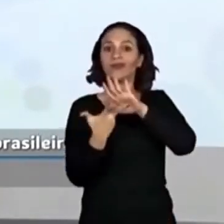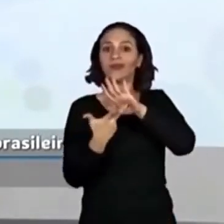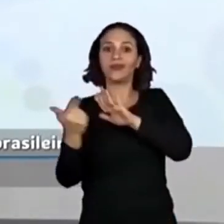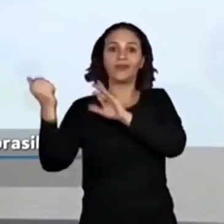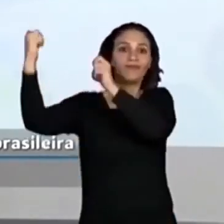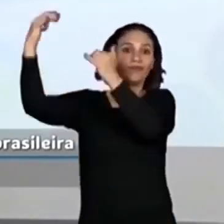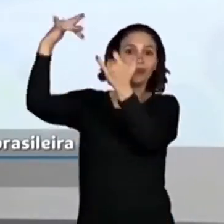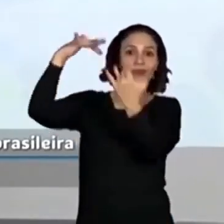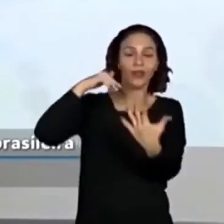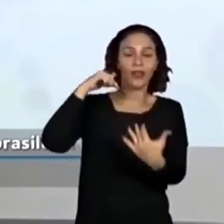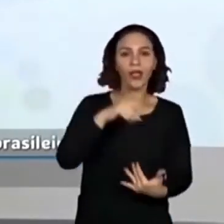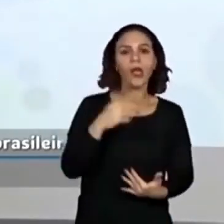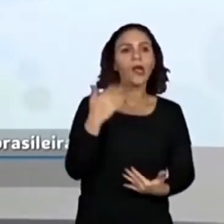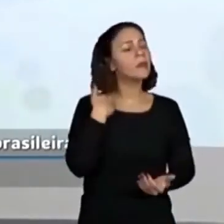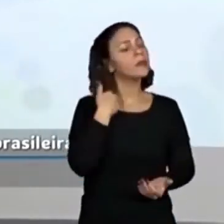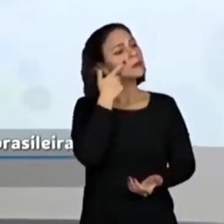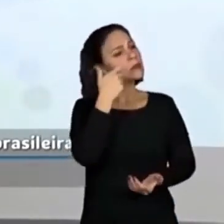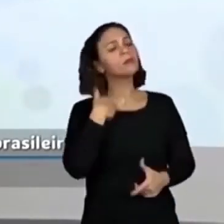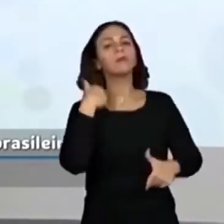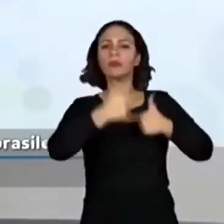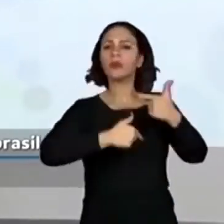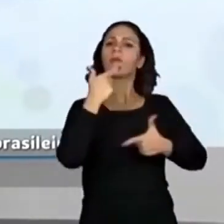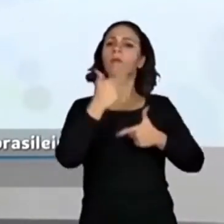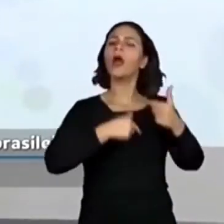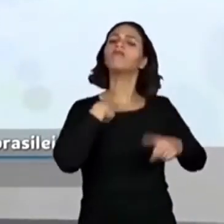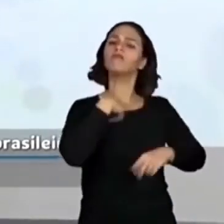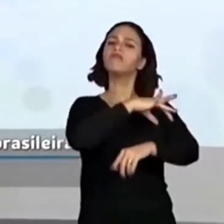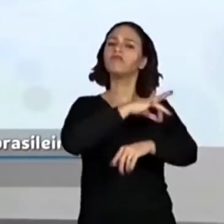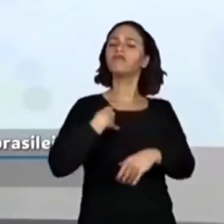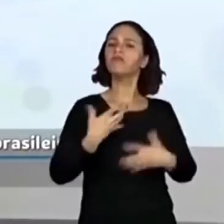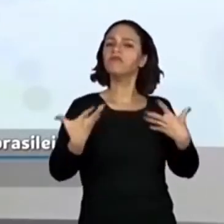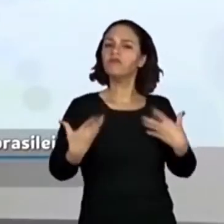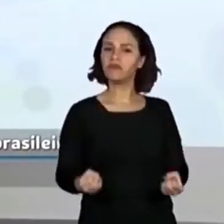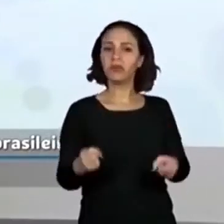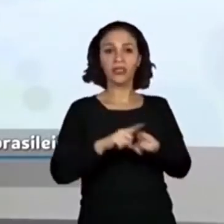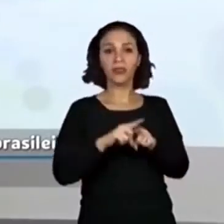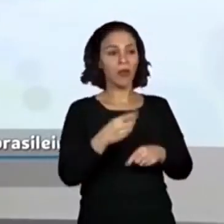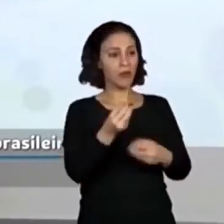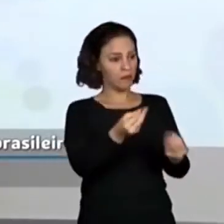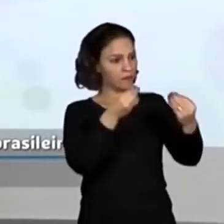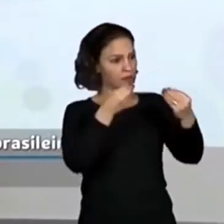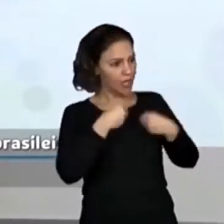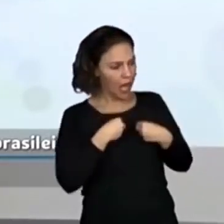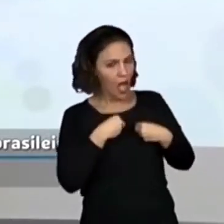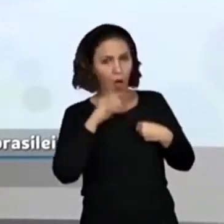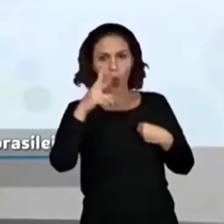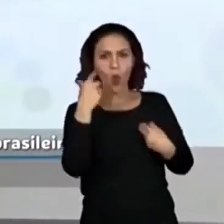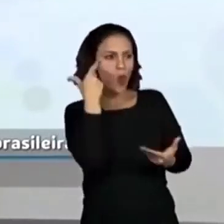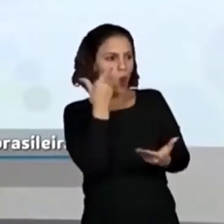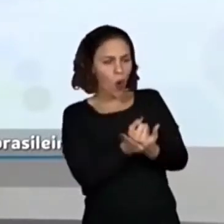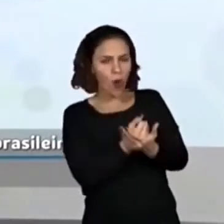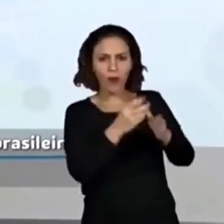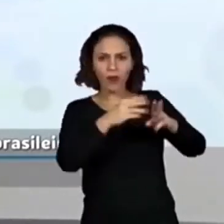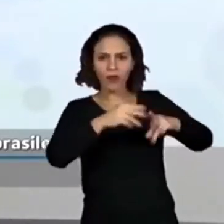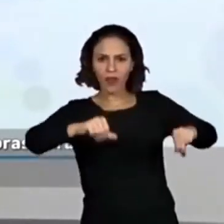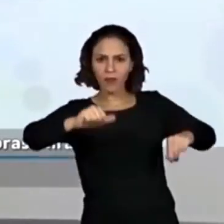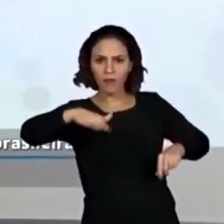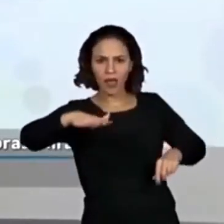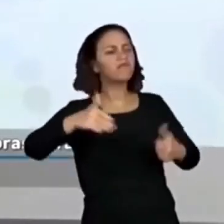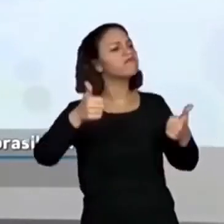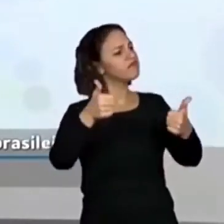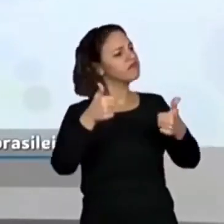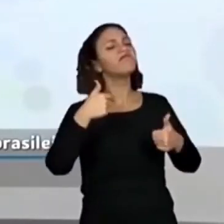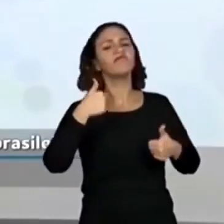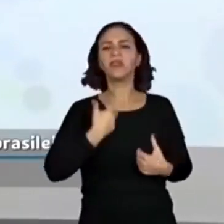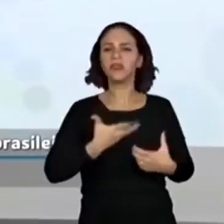pelo trabalho na lavoura, pela possibilidade de ganhar terras ou comprar terras e desenvolver seu